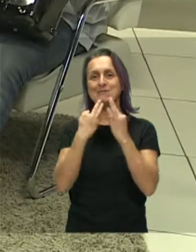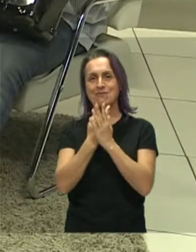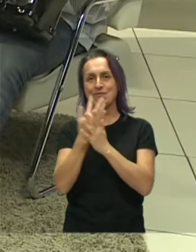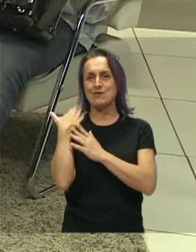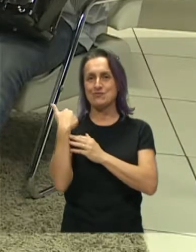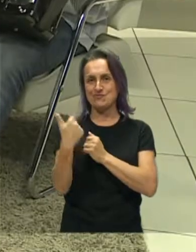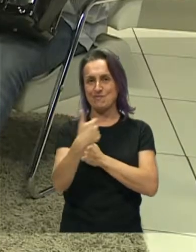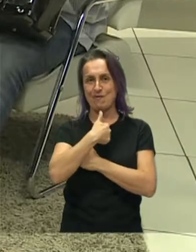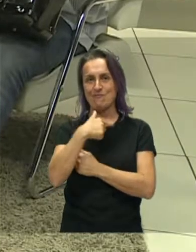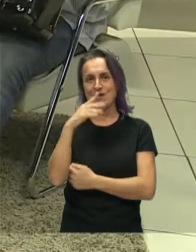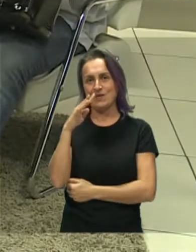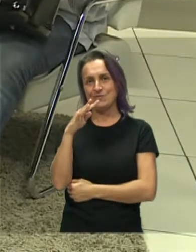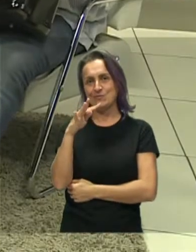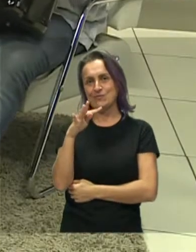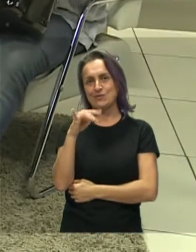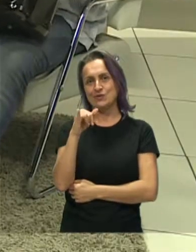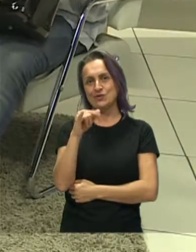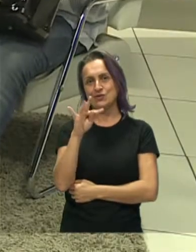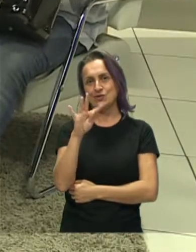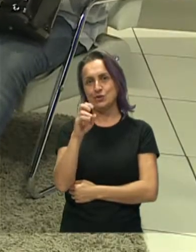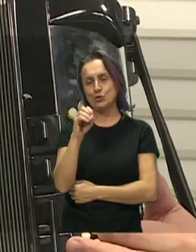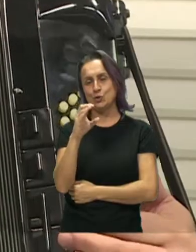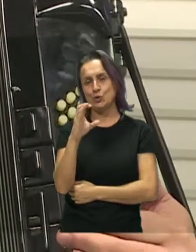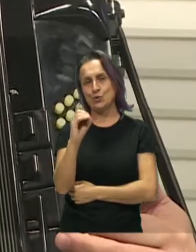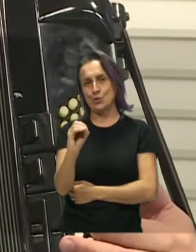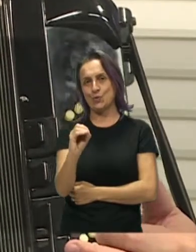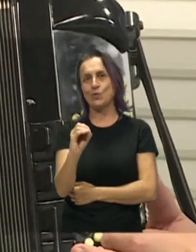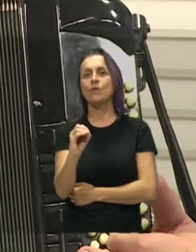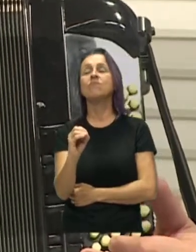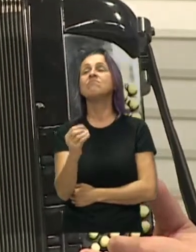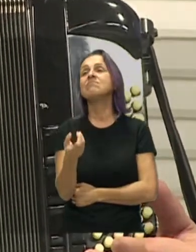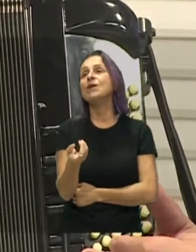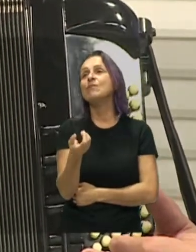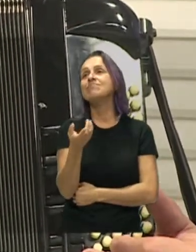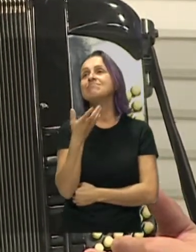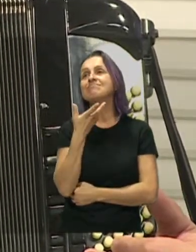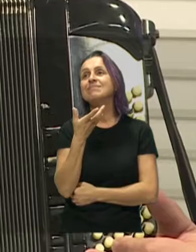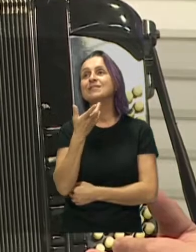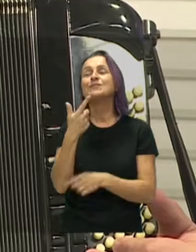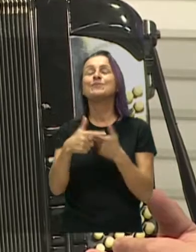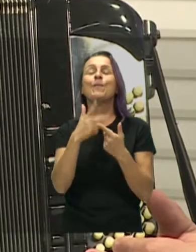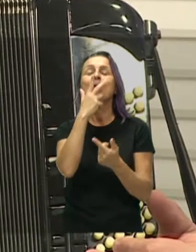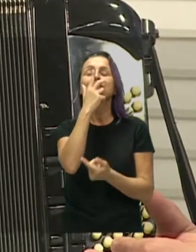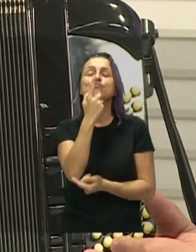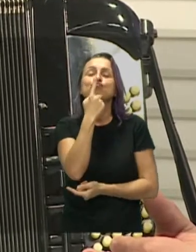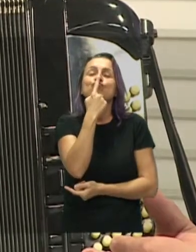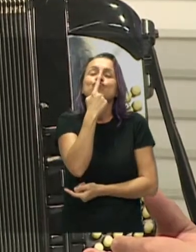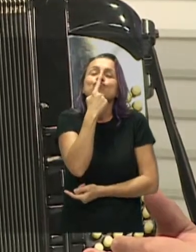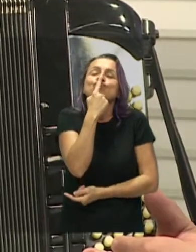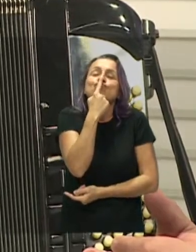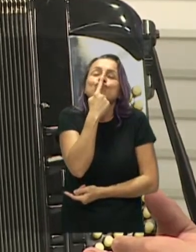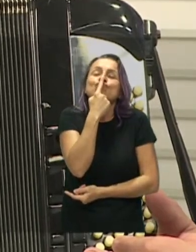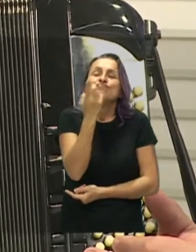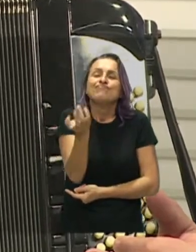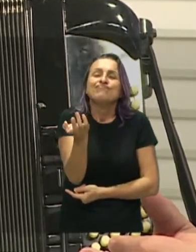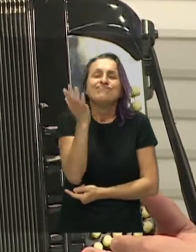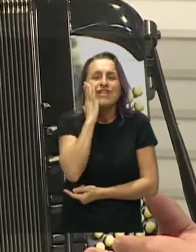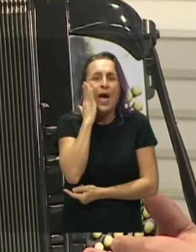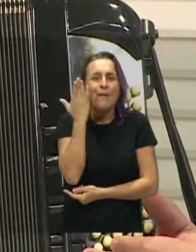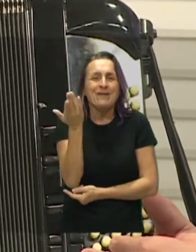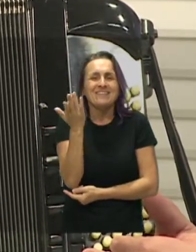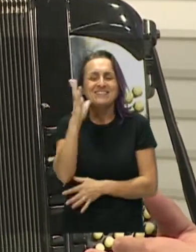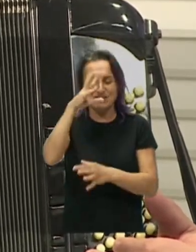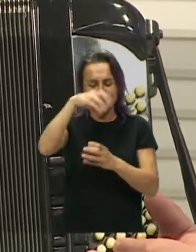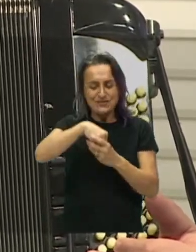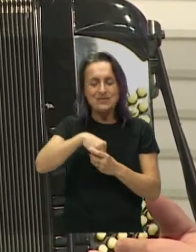é uma coisa que foi gravada como se fosse muito íntima, assim, né? As pessoas que a gente gravou dentro do